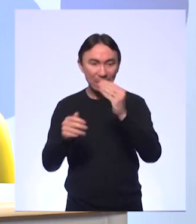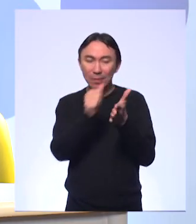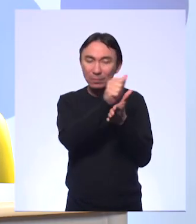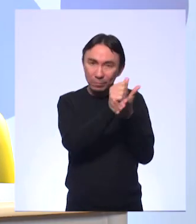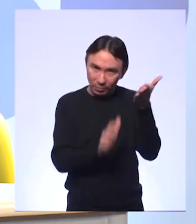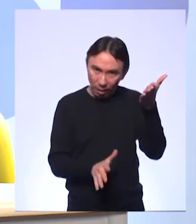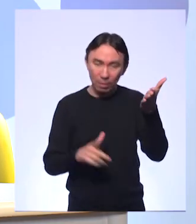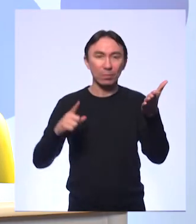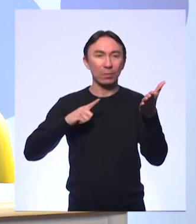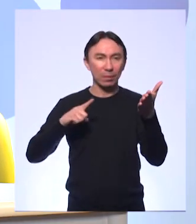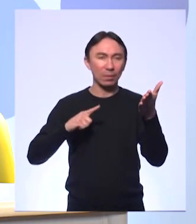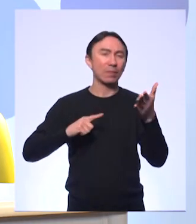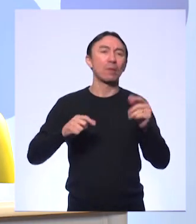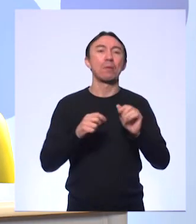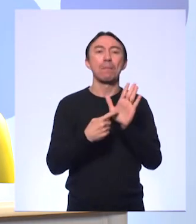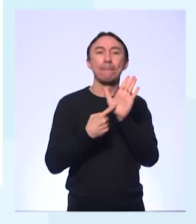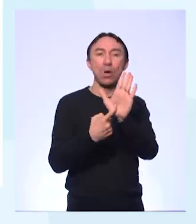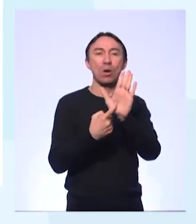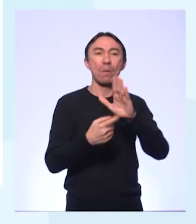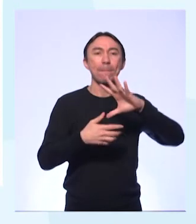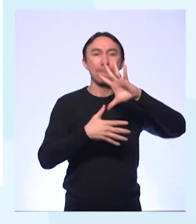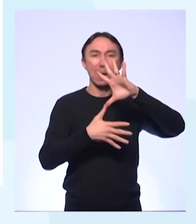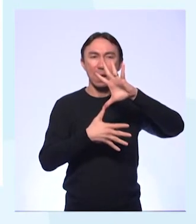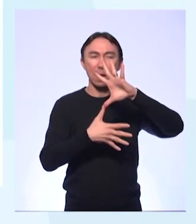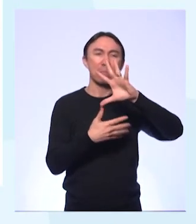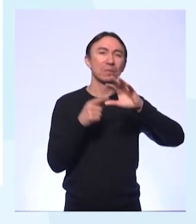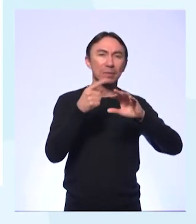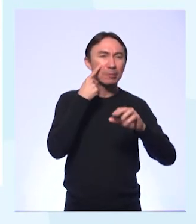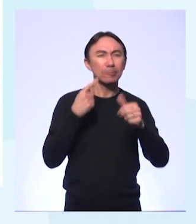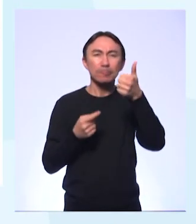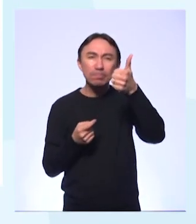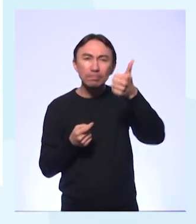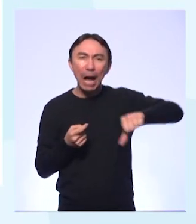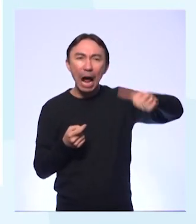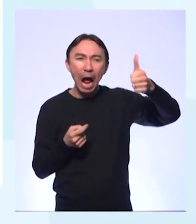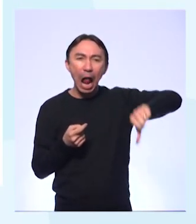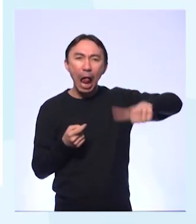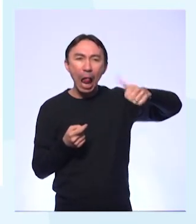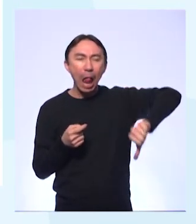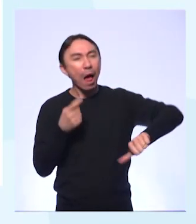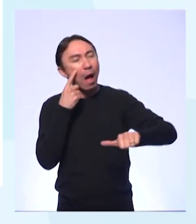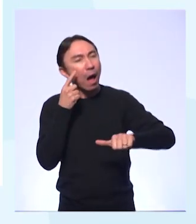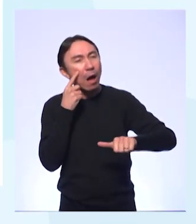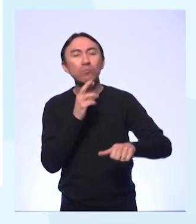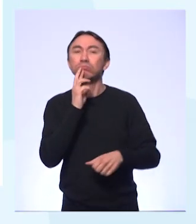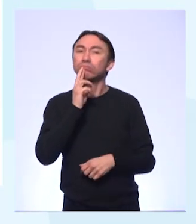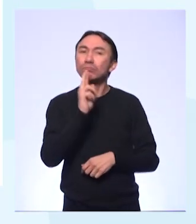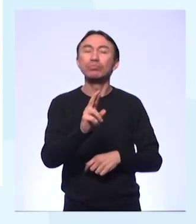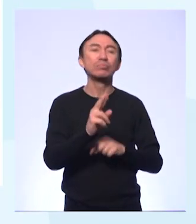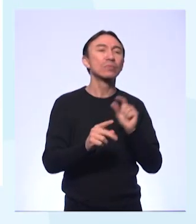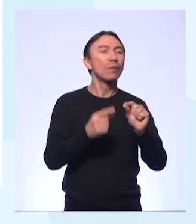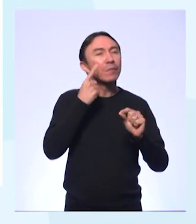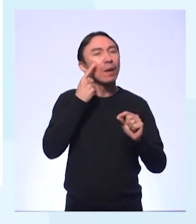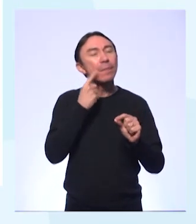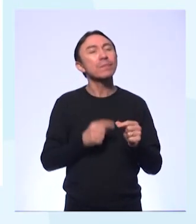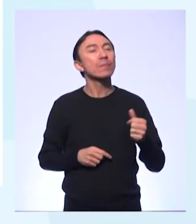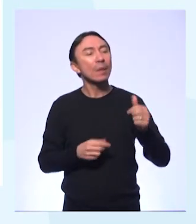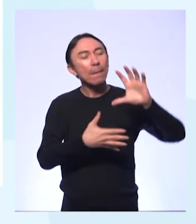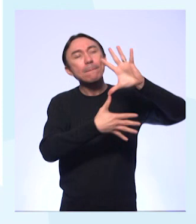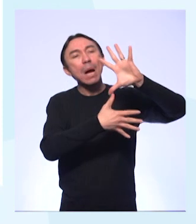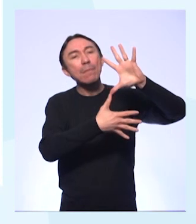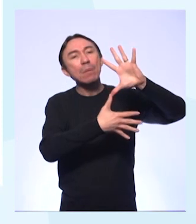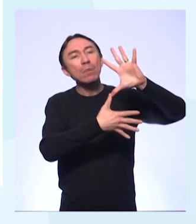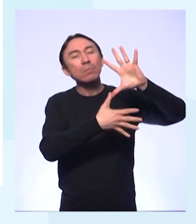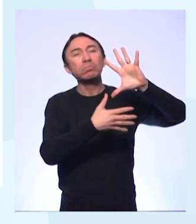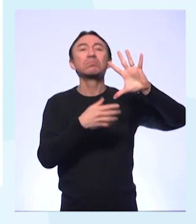vai aparecer um mapa aí, vocês vão analisar e responder para nós, observando o mapa em qual